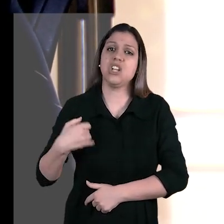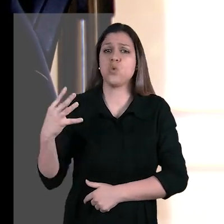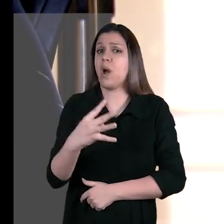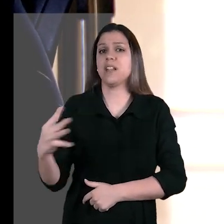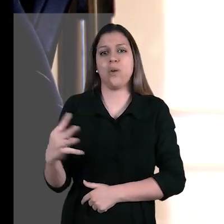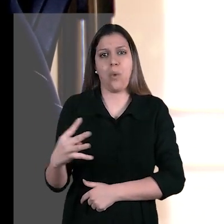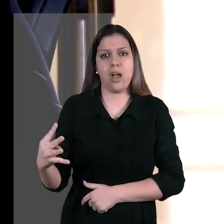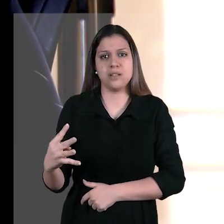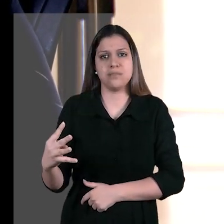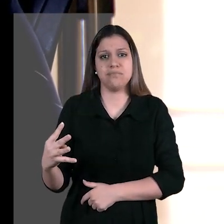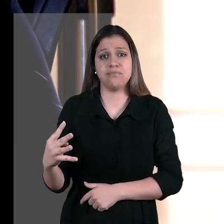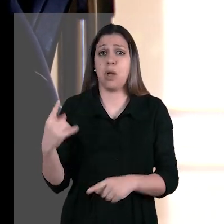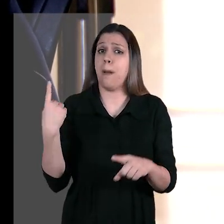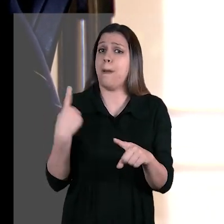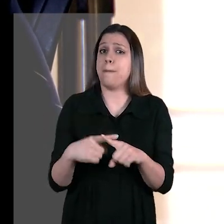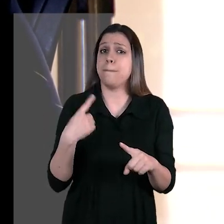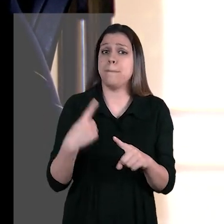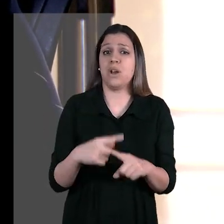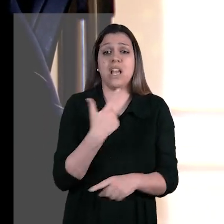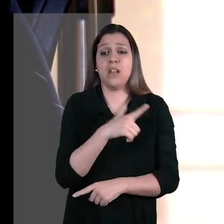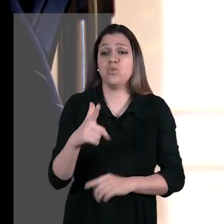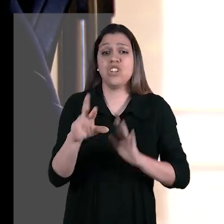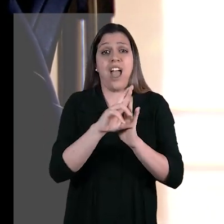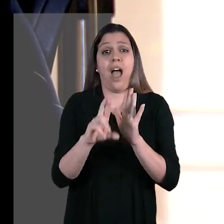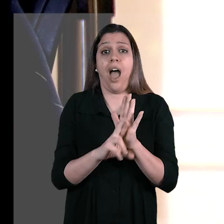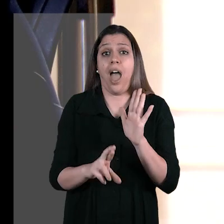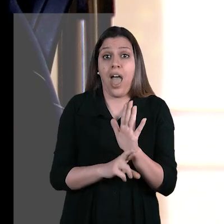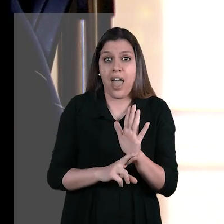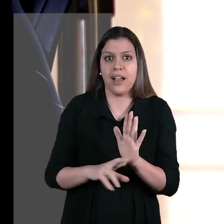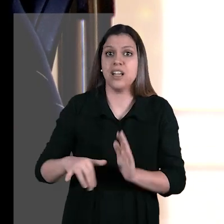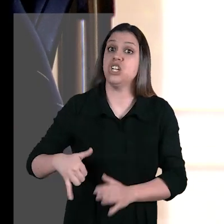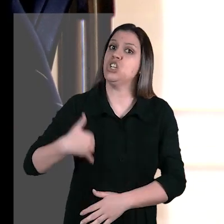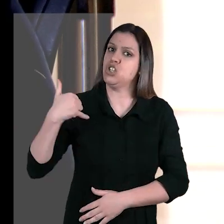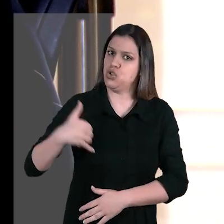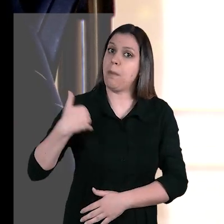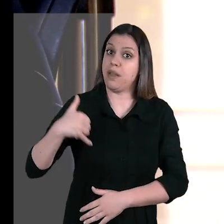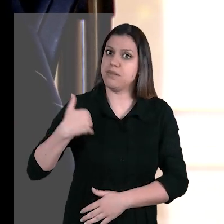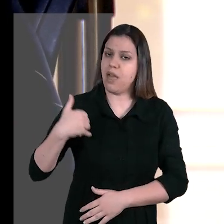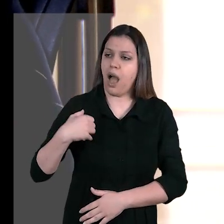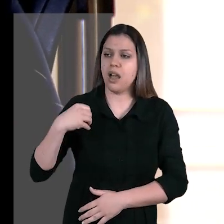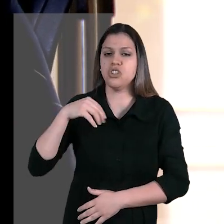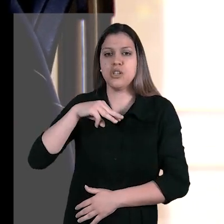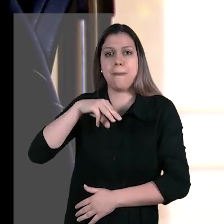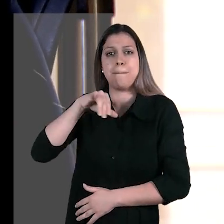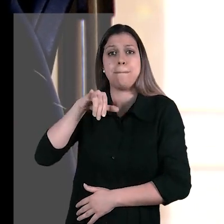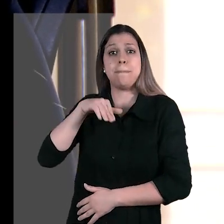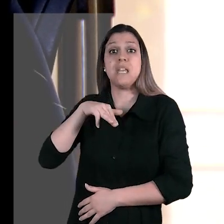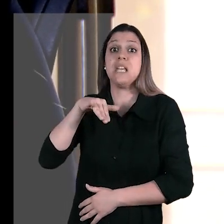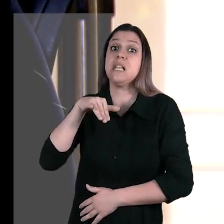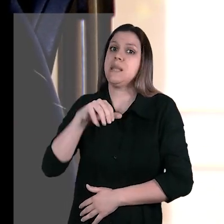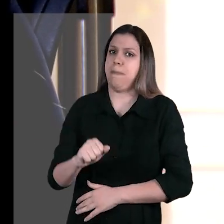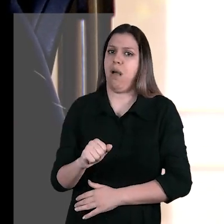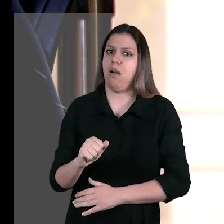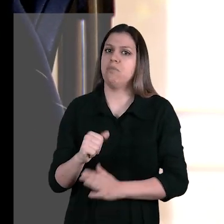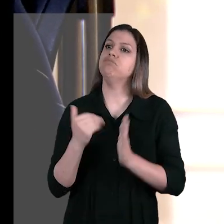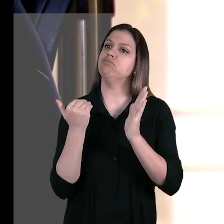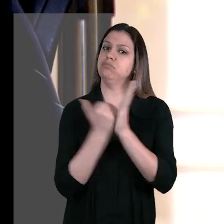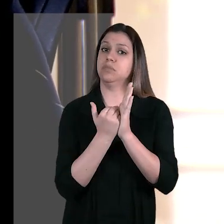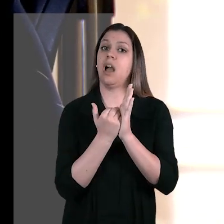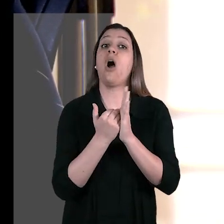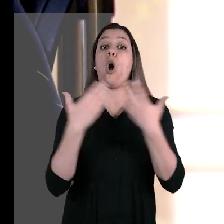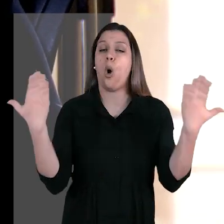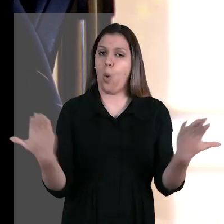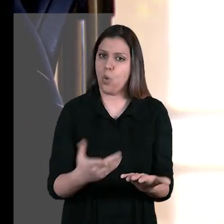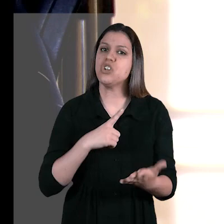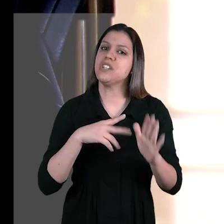idade, porque não tinha a regra de uma idade mínima. Então, hoje, sim, nós vamos ter uma regra, a regra